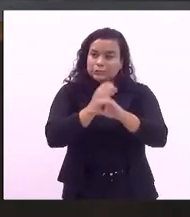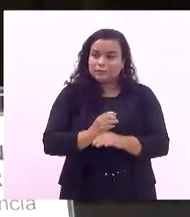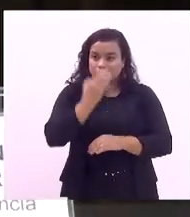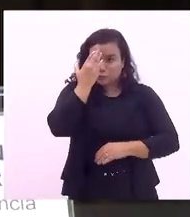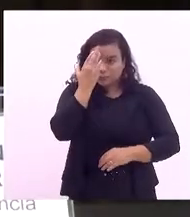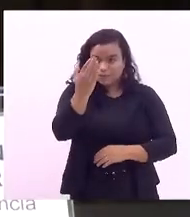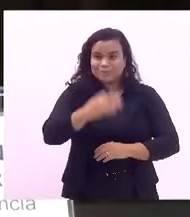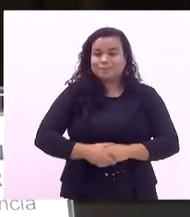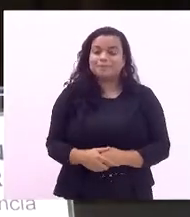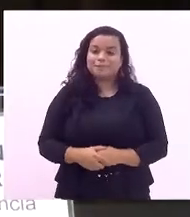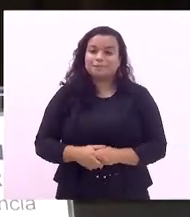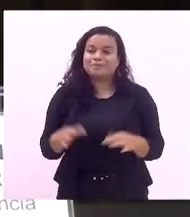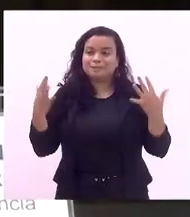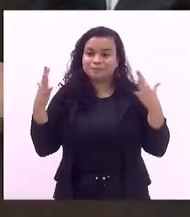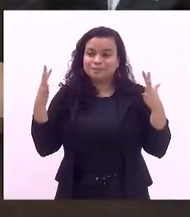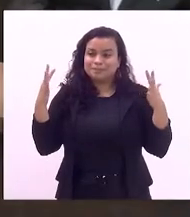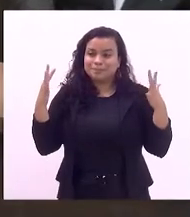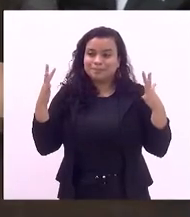Obrigado